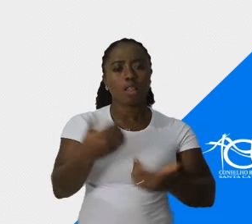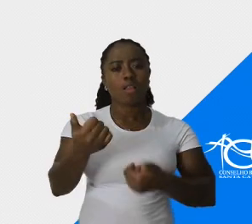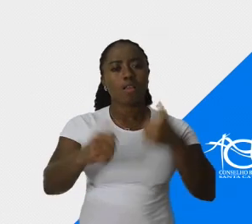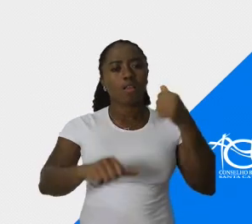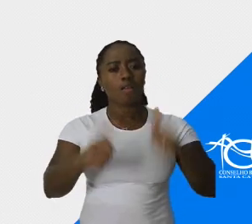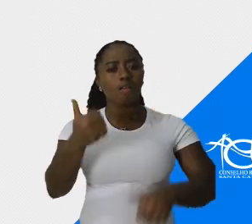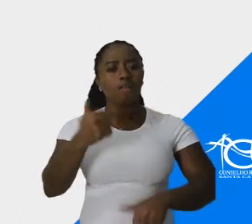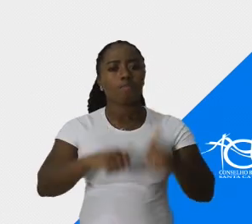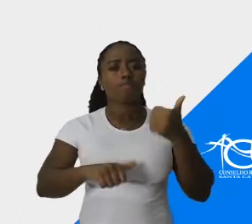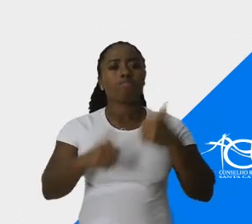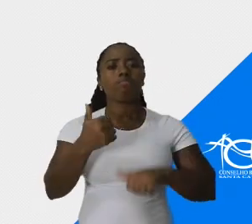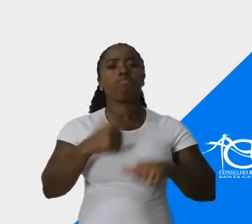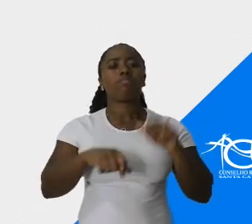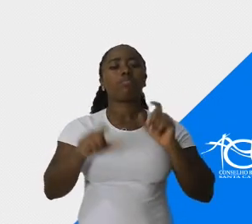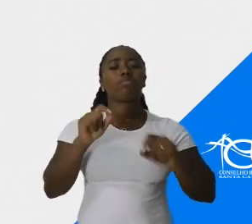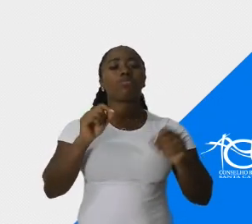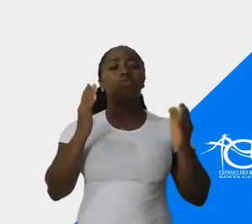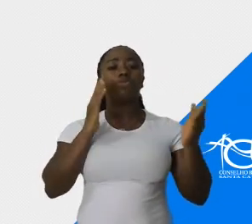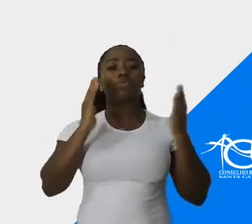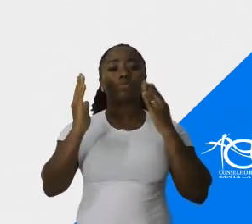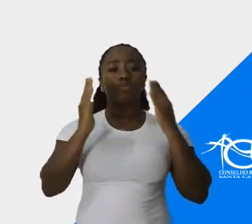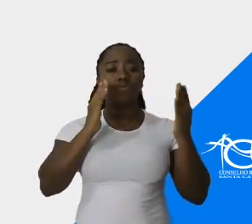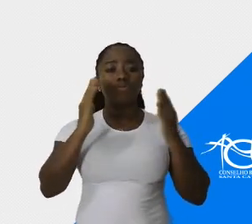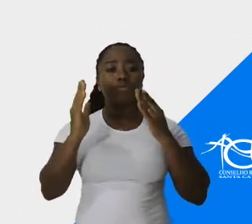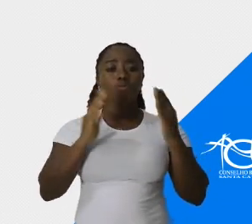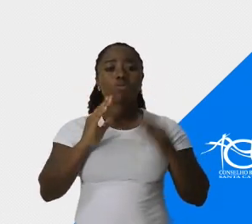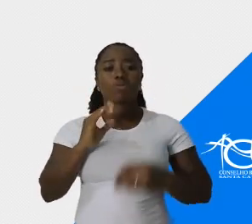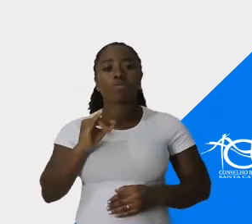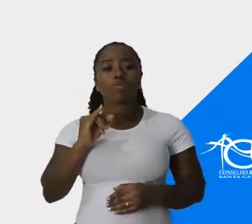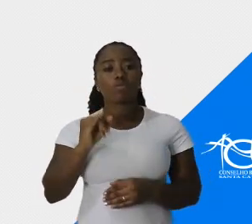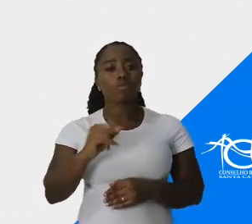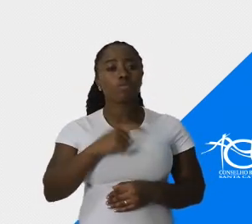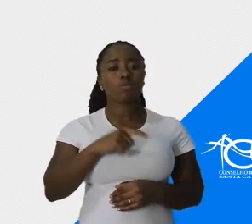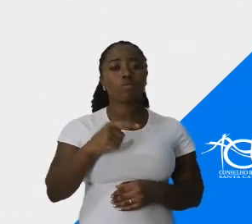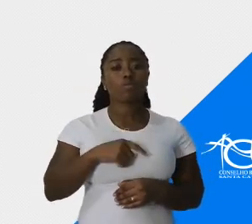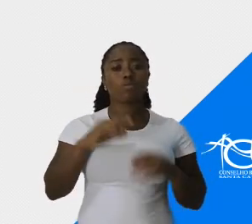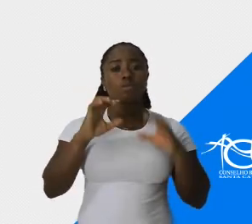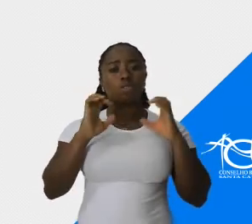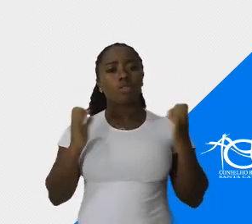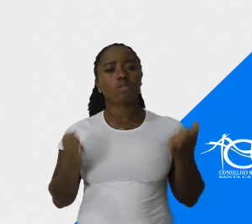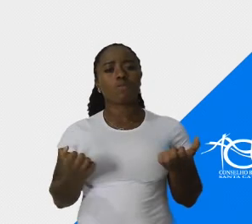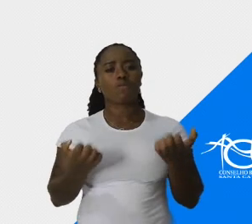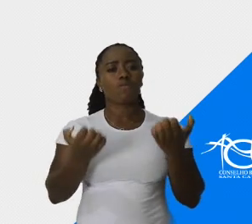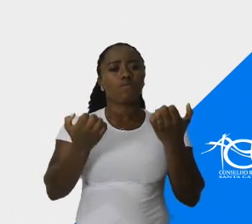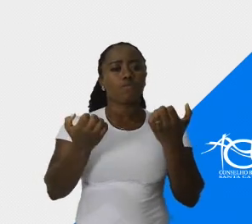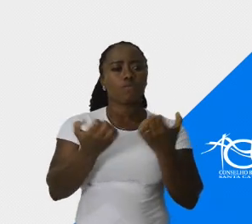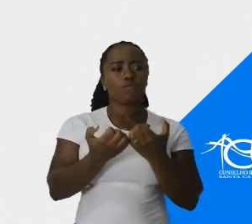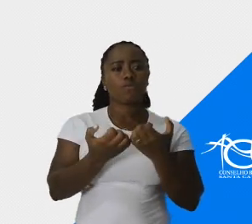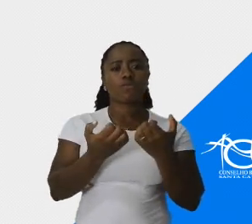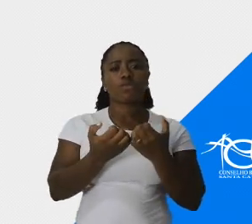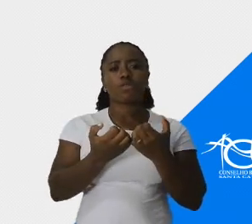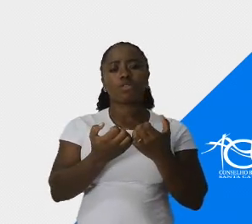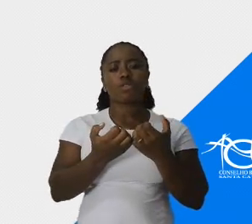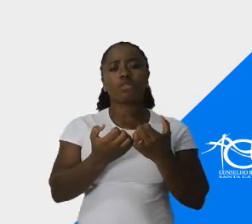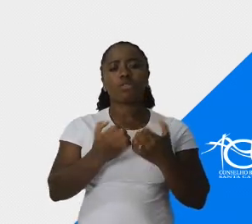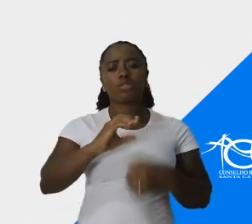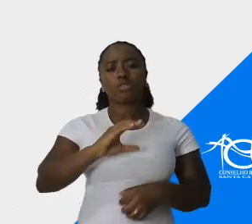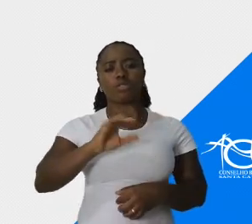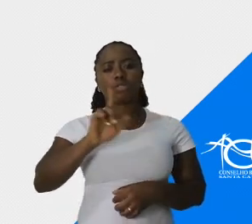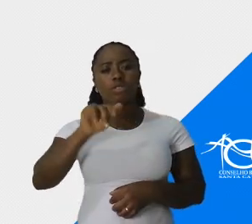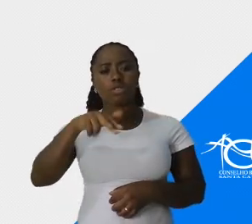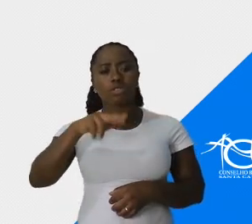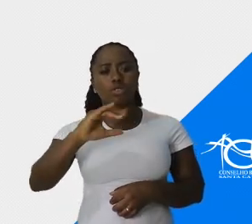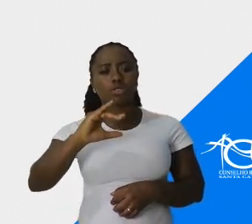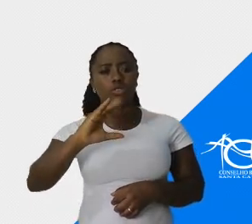relacionar, procurar relacionar alguns eventos clínicos com os psicométricos que já existem, com os epidemiológicos que já estão disponíveis. É a questão de como relacionar. Por